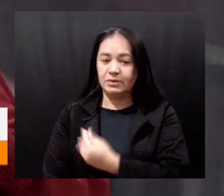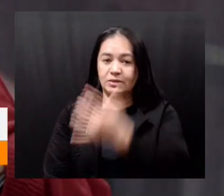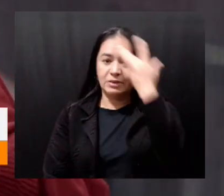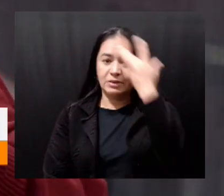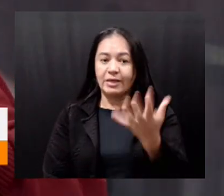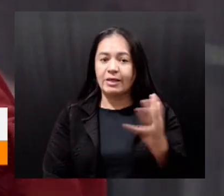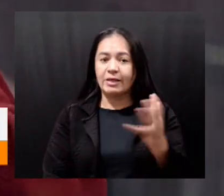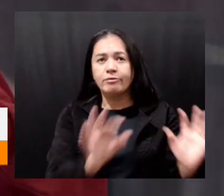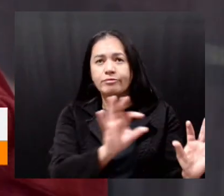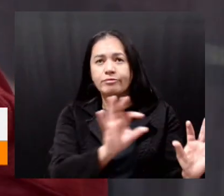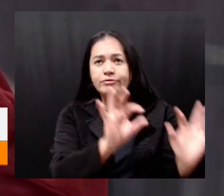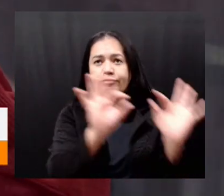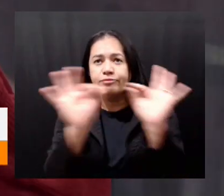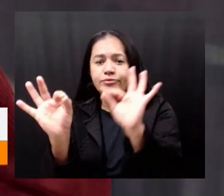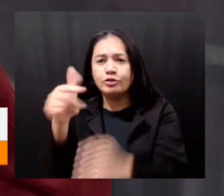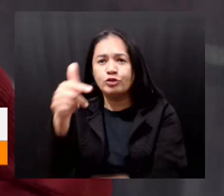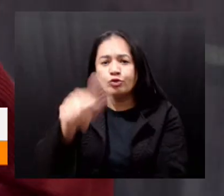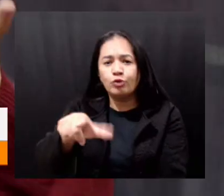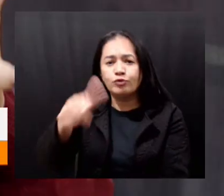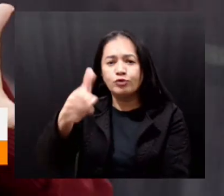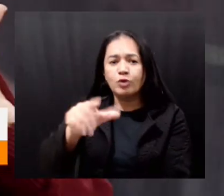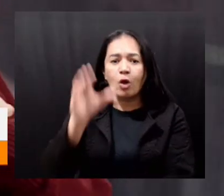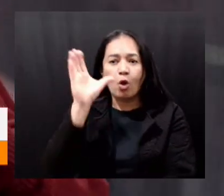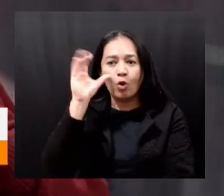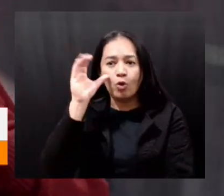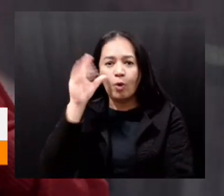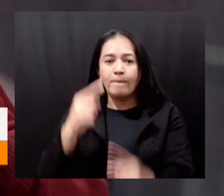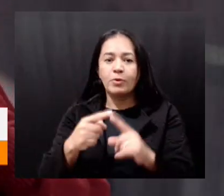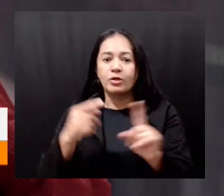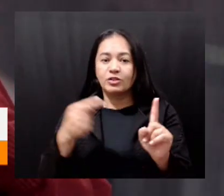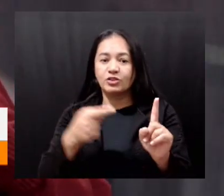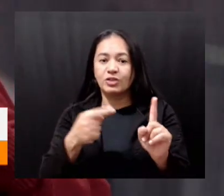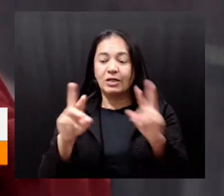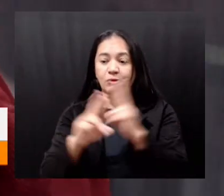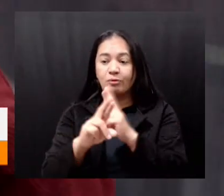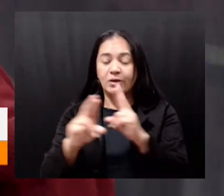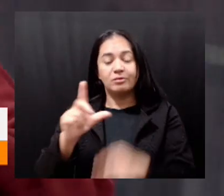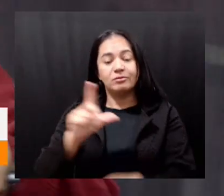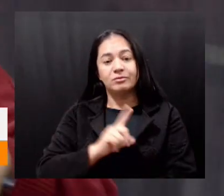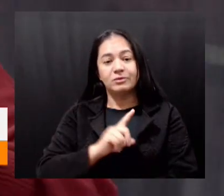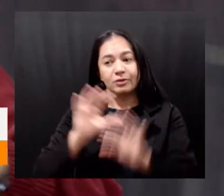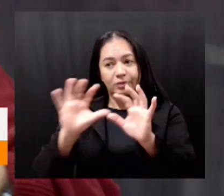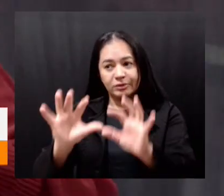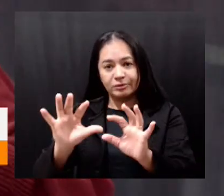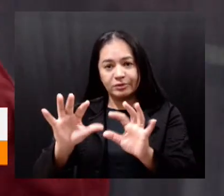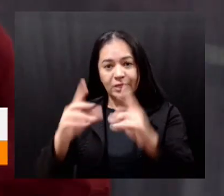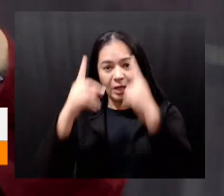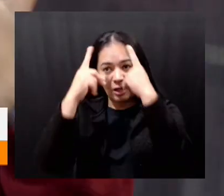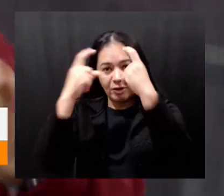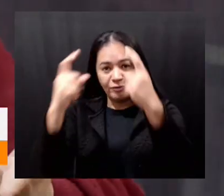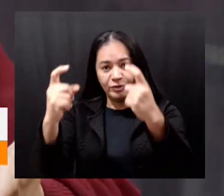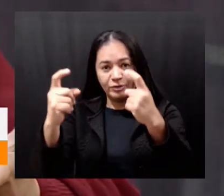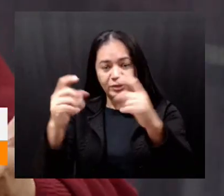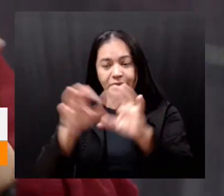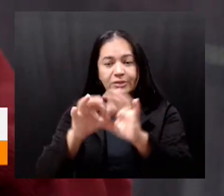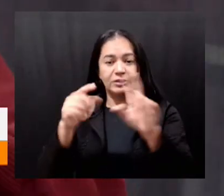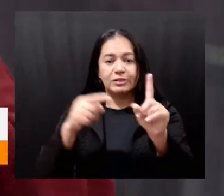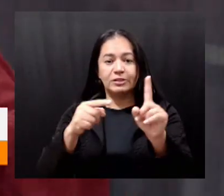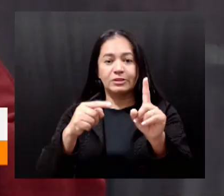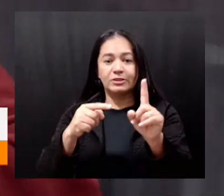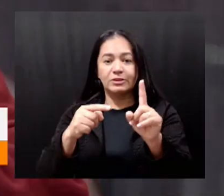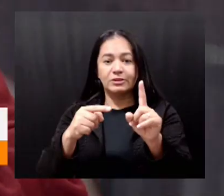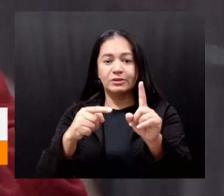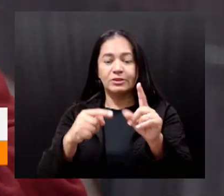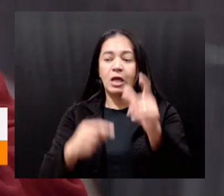ter uma curiosidade, porque ela já tem uma relação com aquele grau de violência que permite que ela tenha interesse,